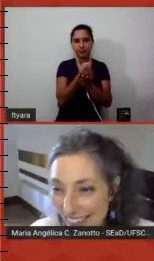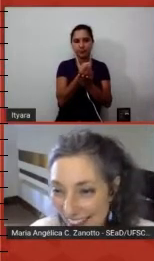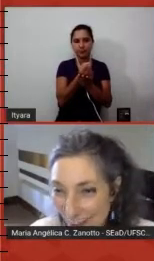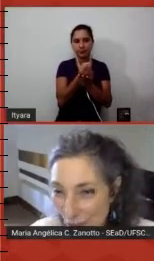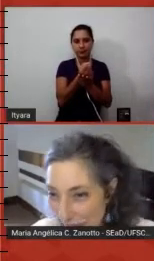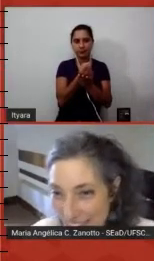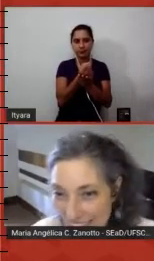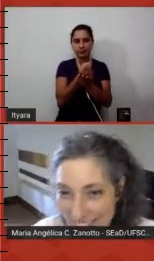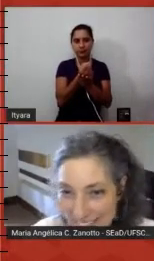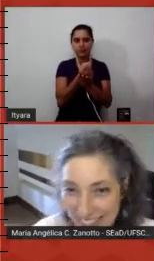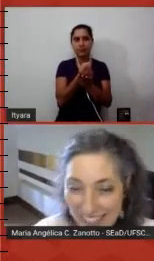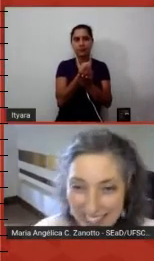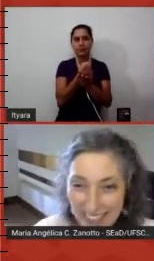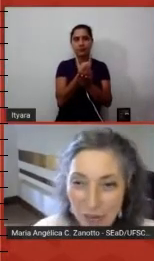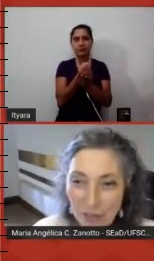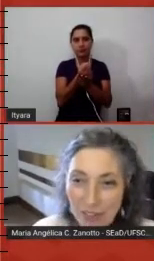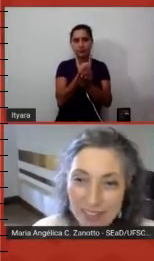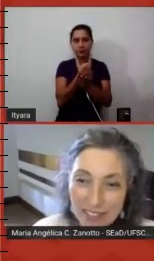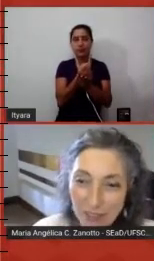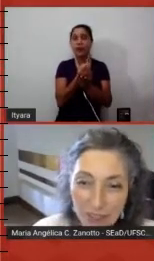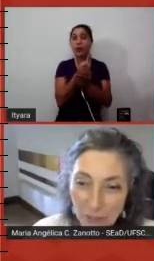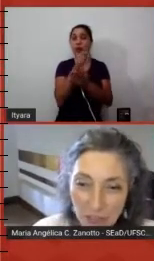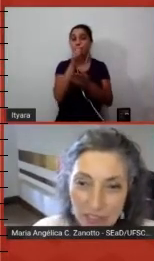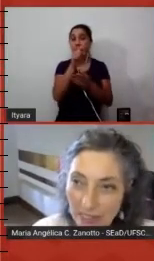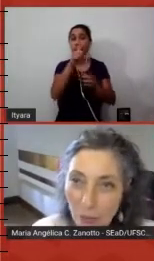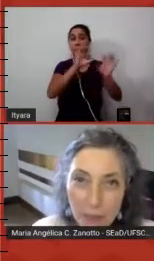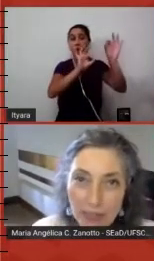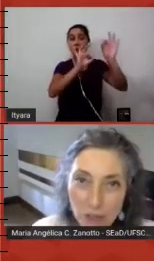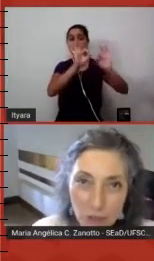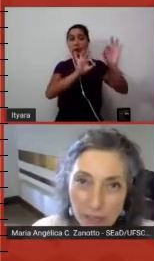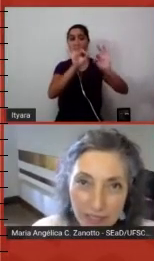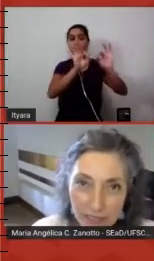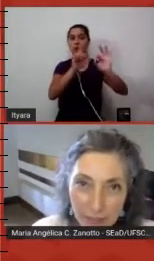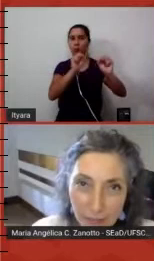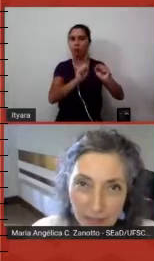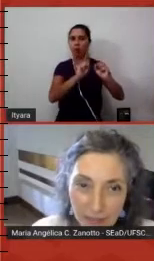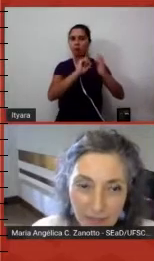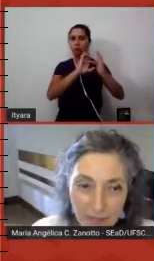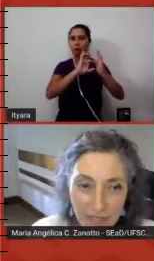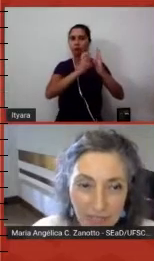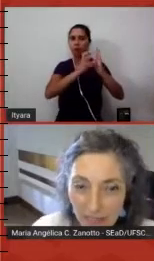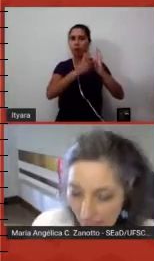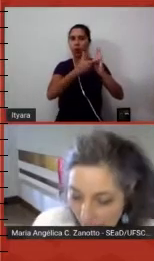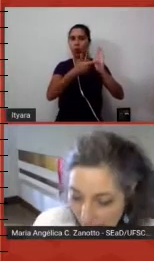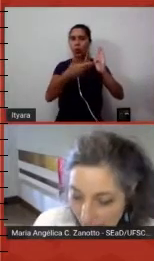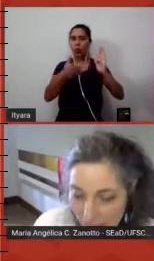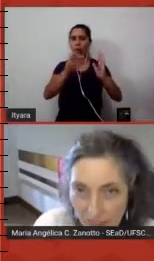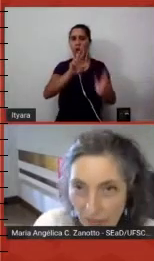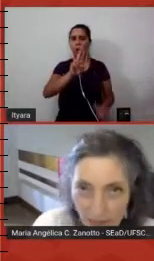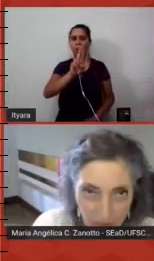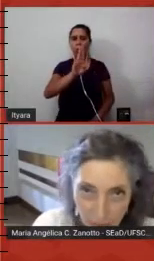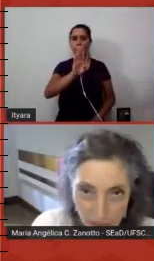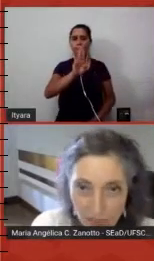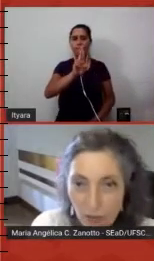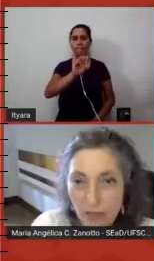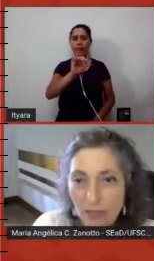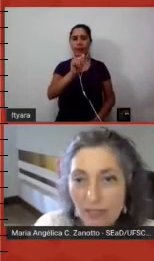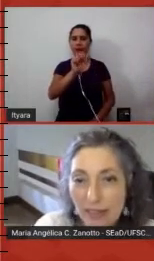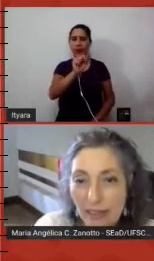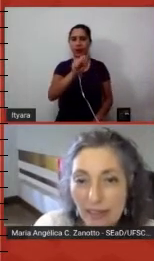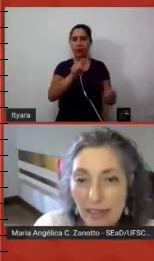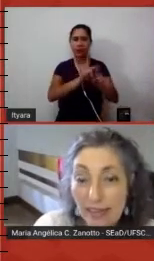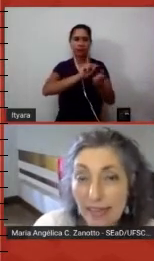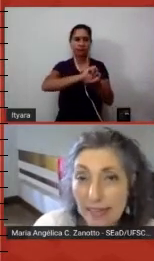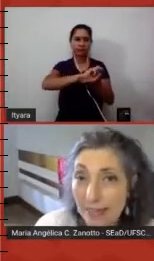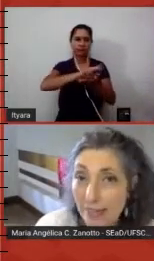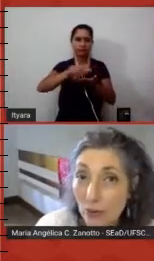Mas fica essa configuração, então você pode ter um banco de rubricas também. E tem vários repositórios,